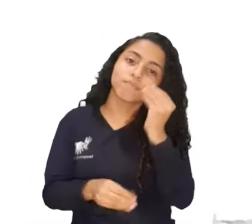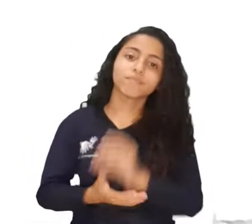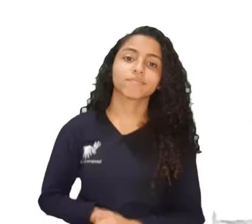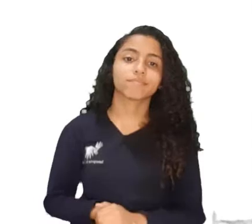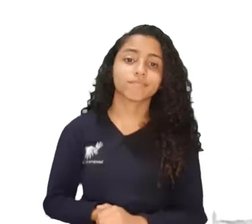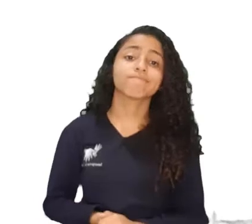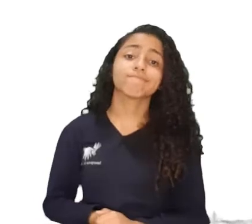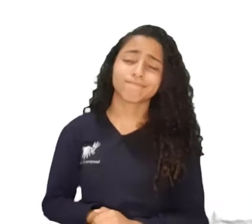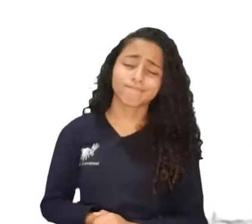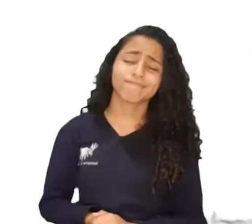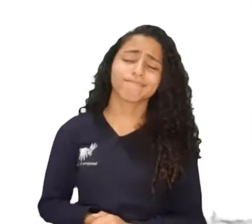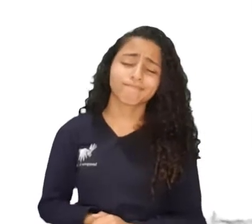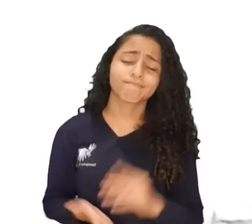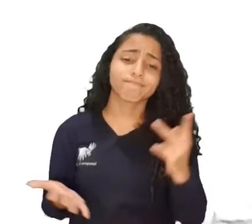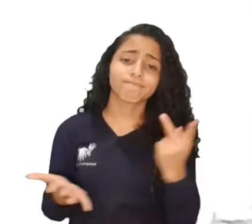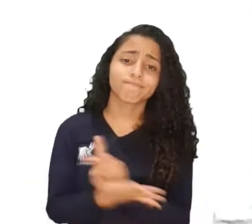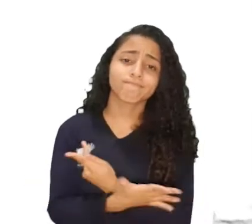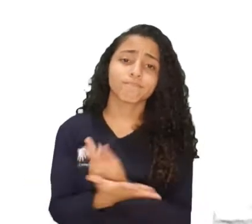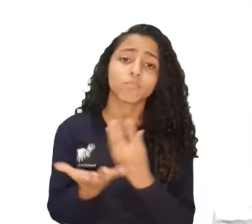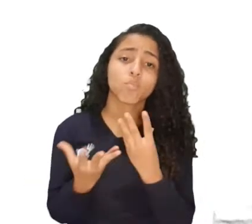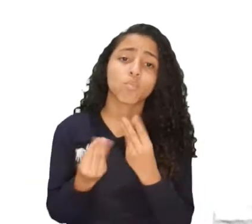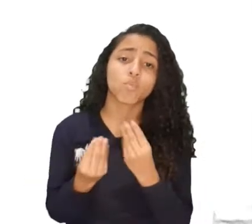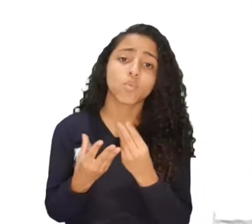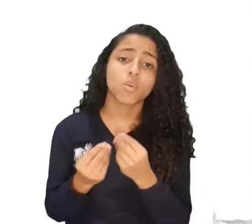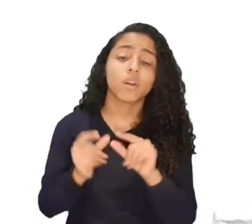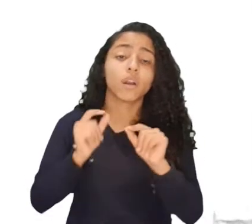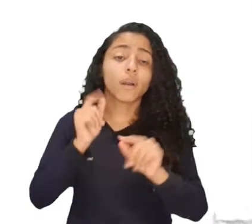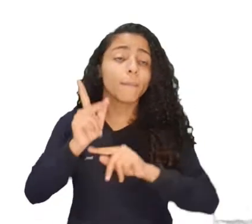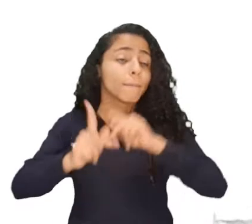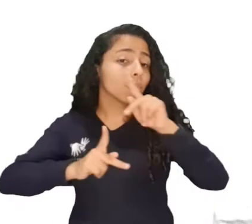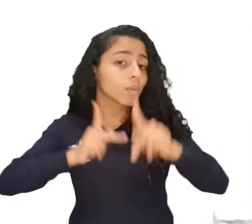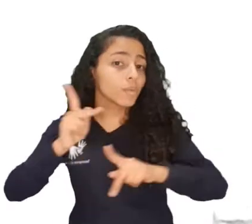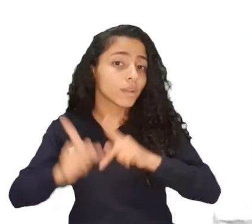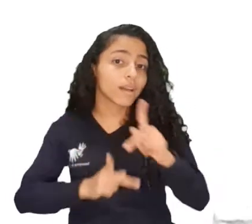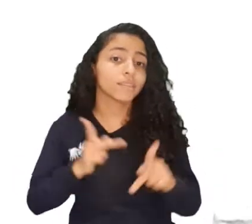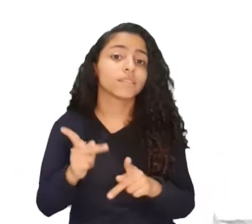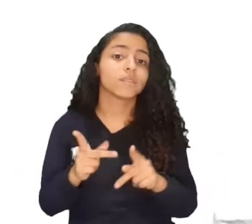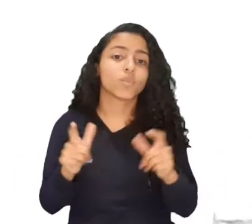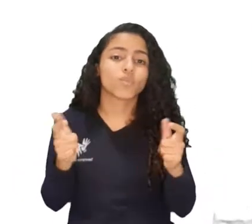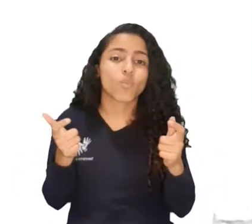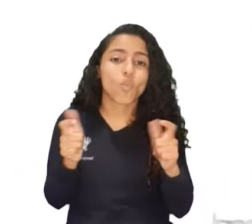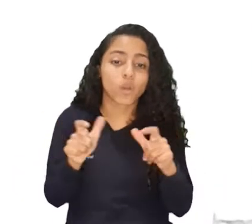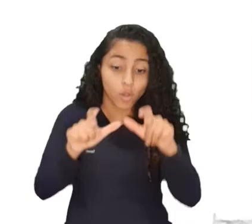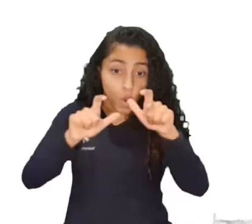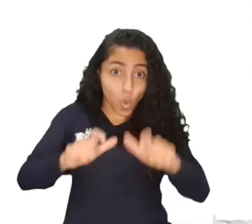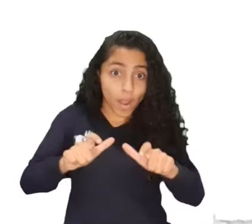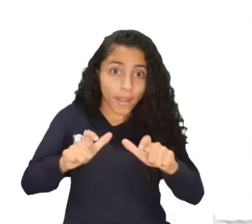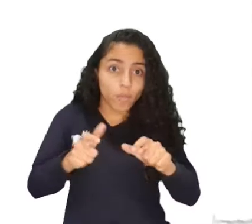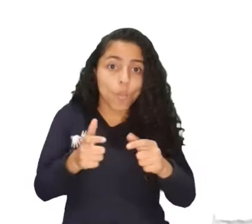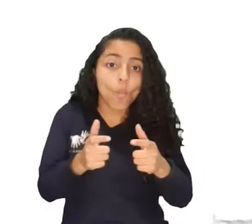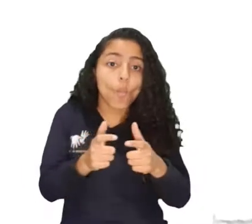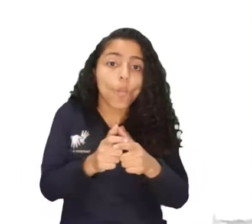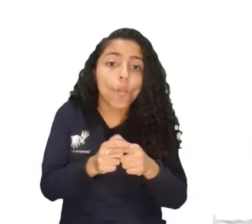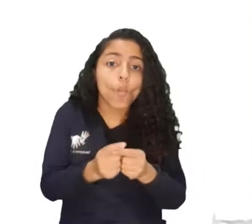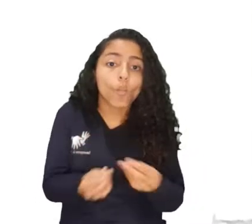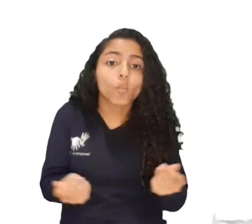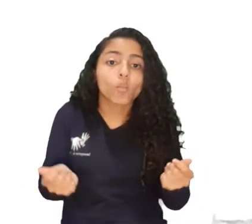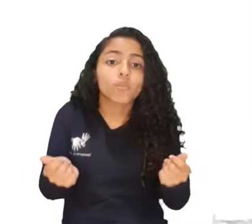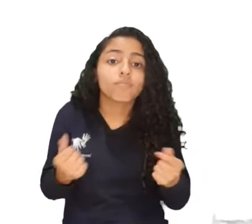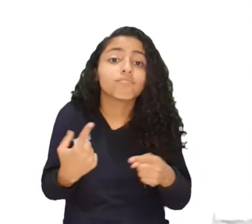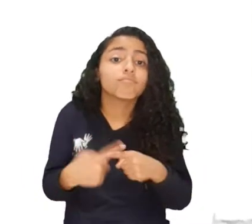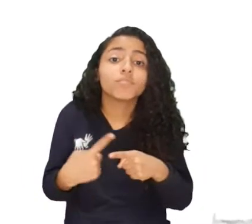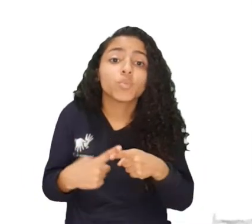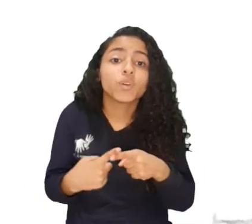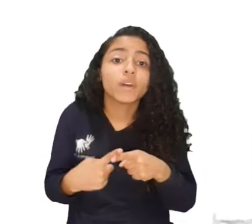de casos em que as populações acabam sendo extintas localmente porque elas não conseguem fazer